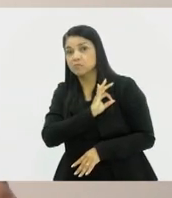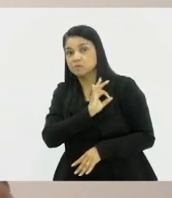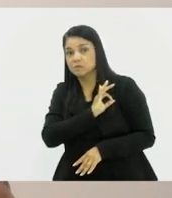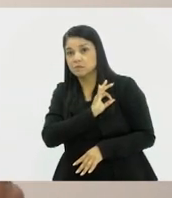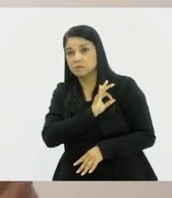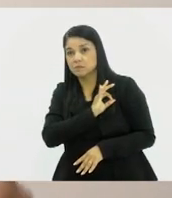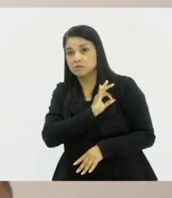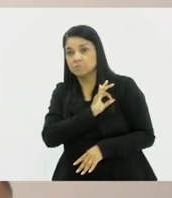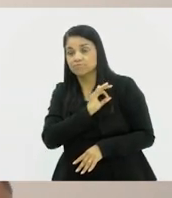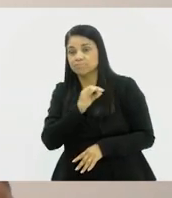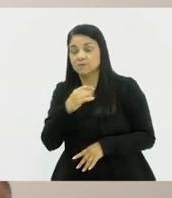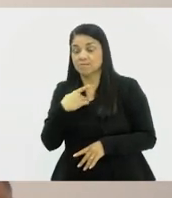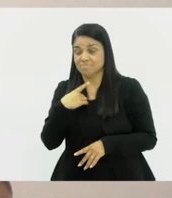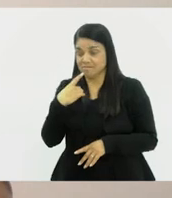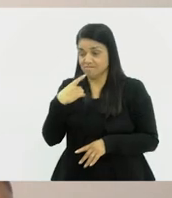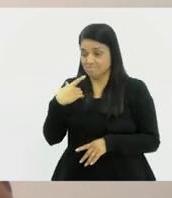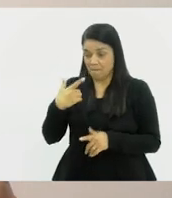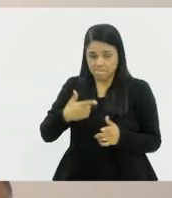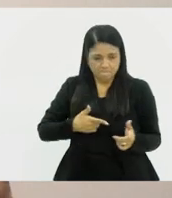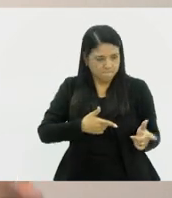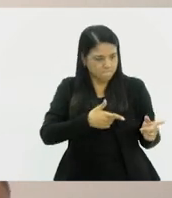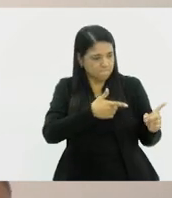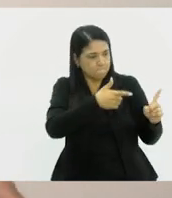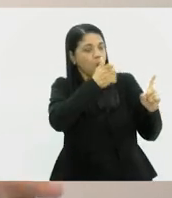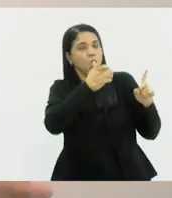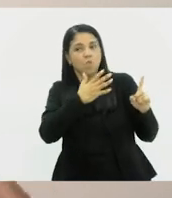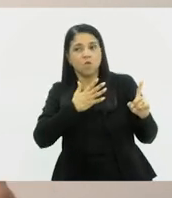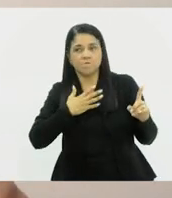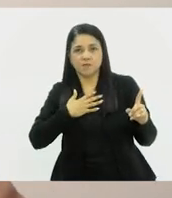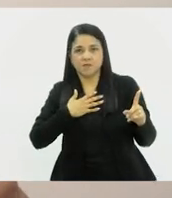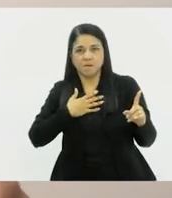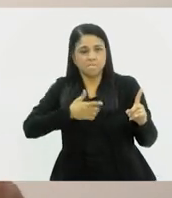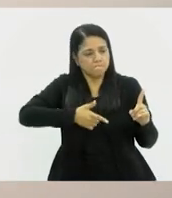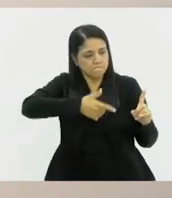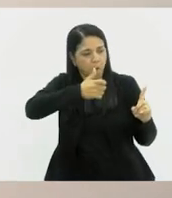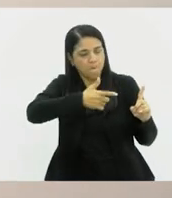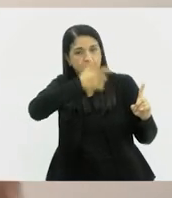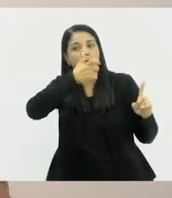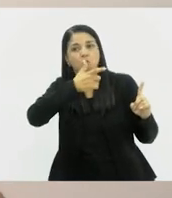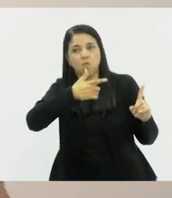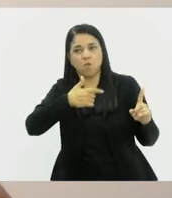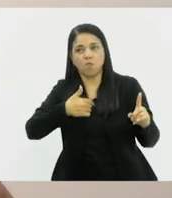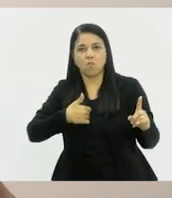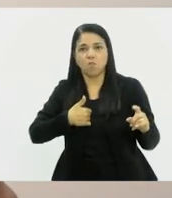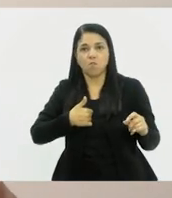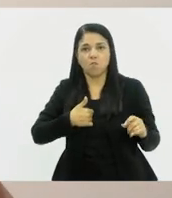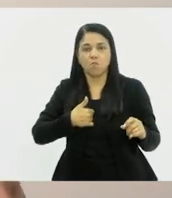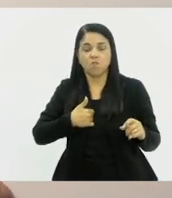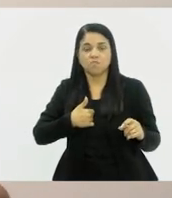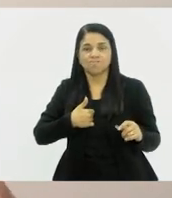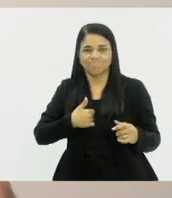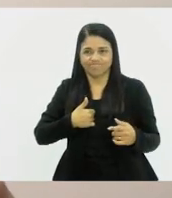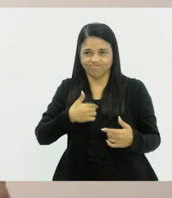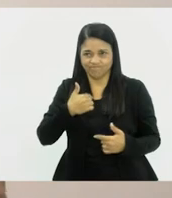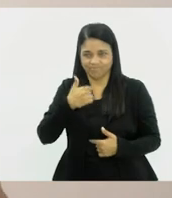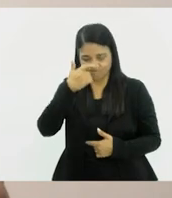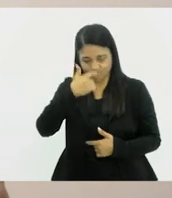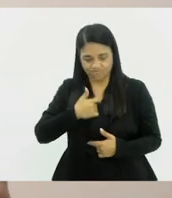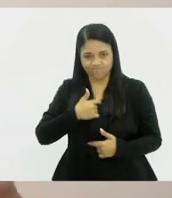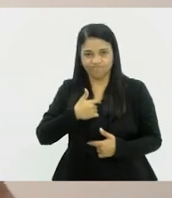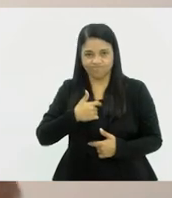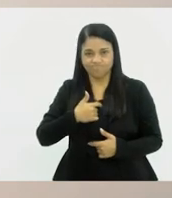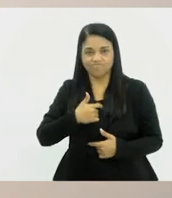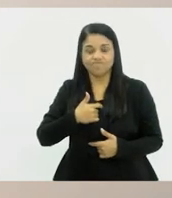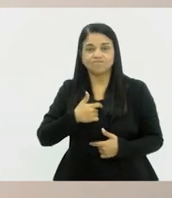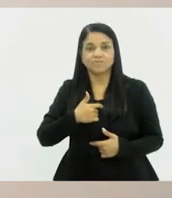me me escolheu né para virar alvo E aí me atirou duas vezes né ele deu um monte de tiro e me acertou o primeiro